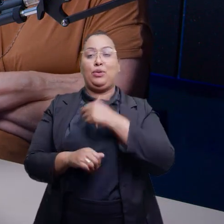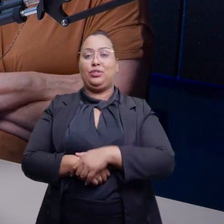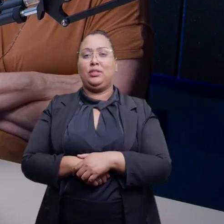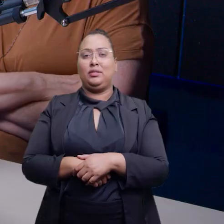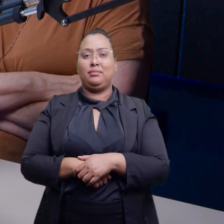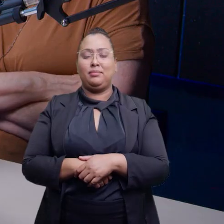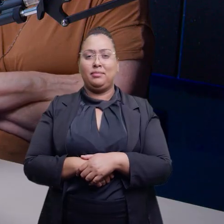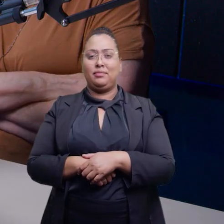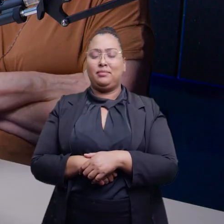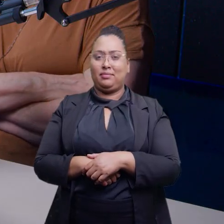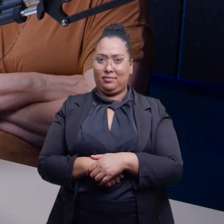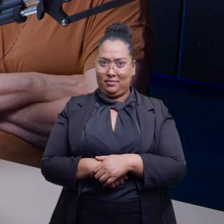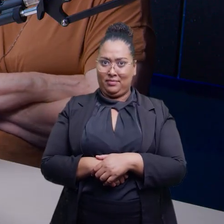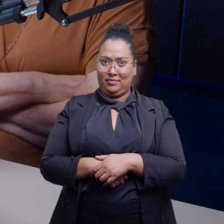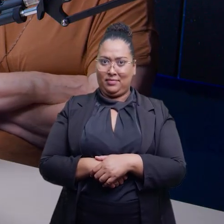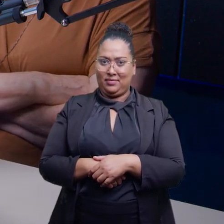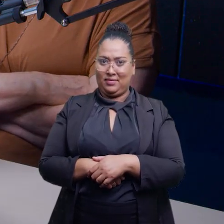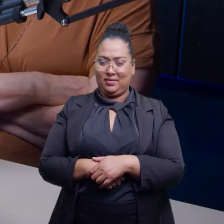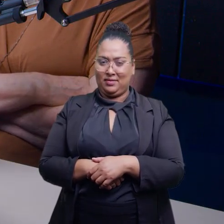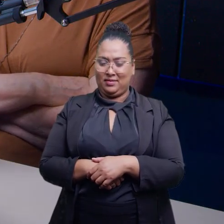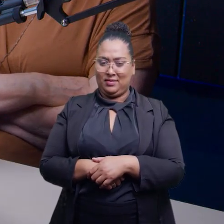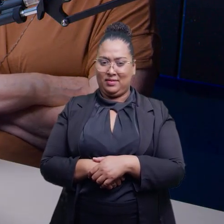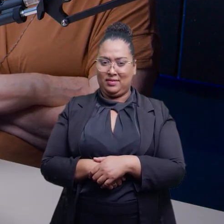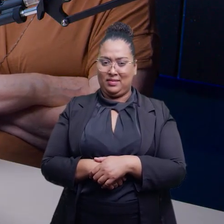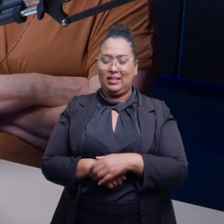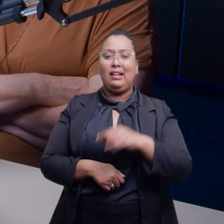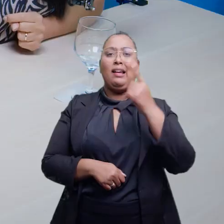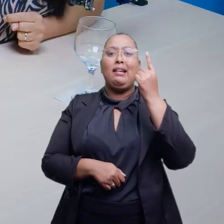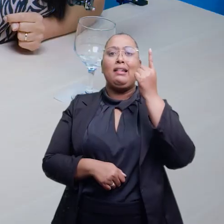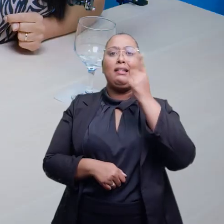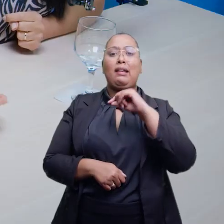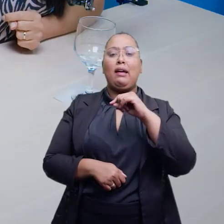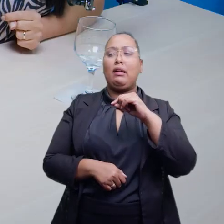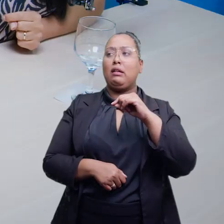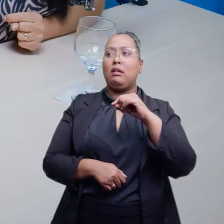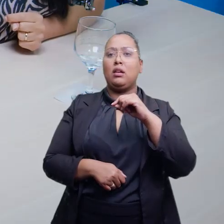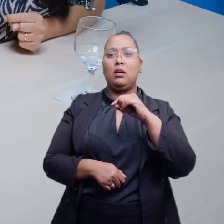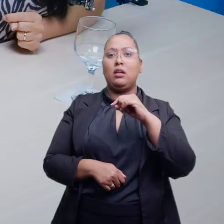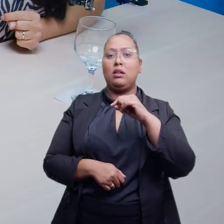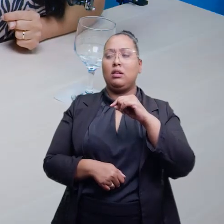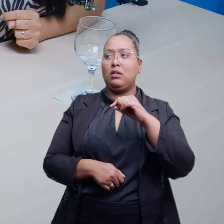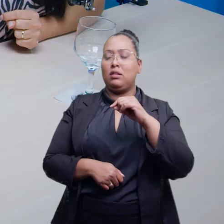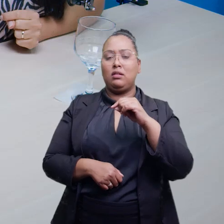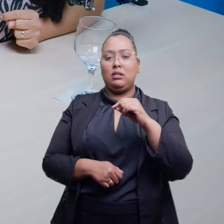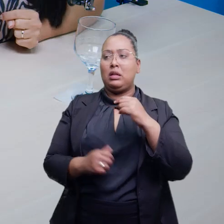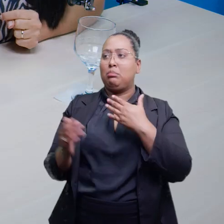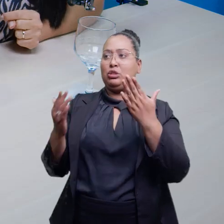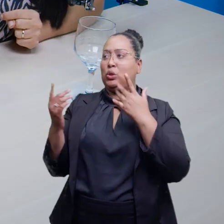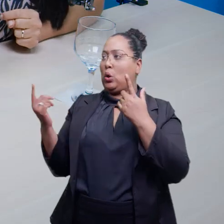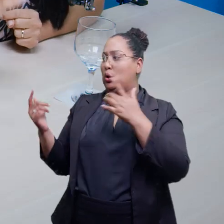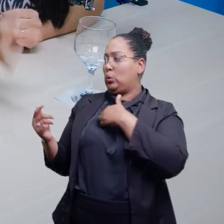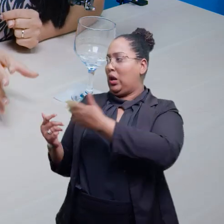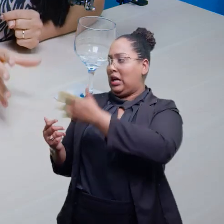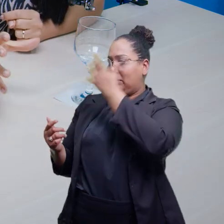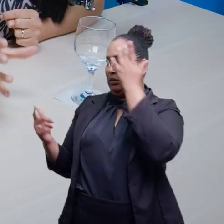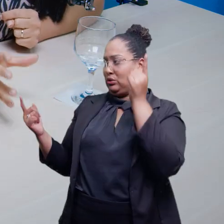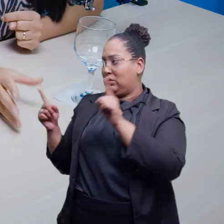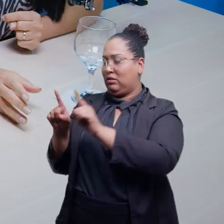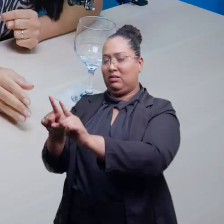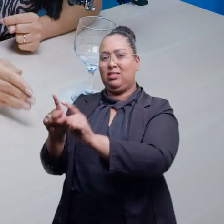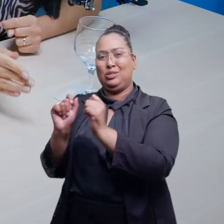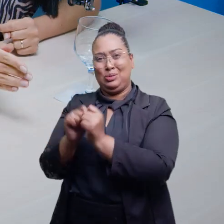individualizado. Quem que vai no psicólogo com alguém do lado? Quem vai fazer uma terapia com alguém acompanhando? E para a